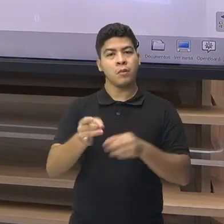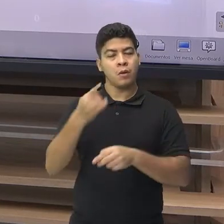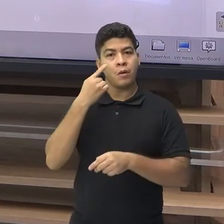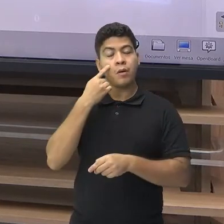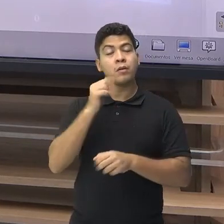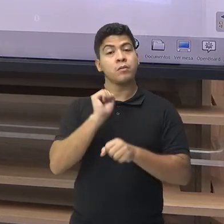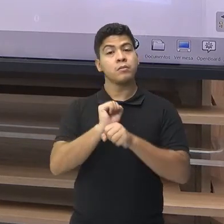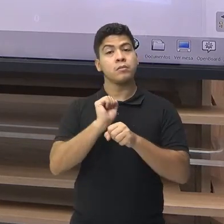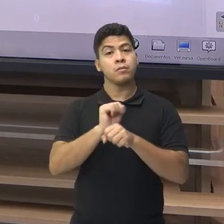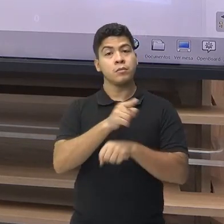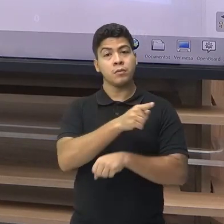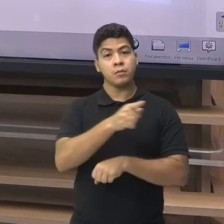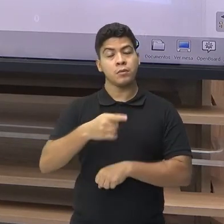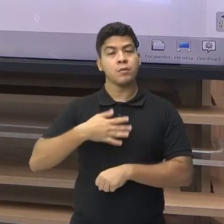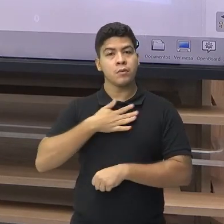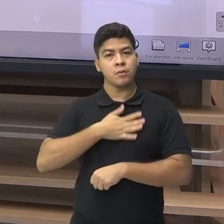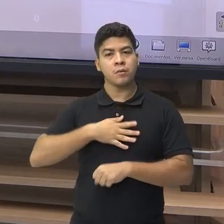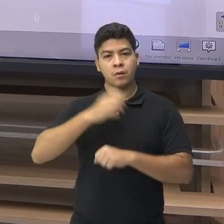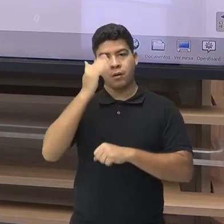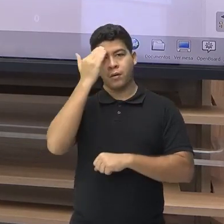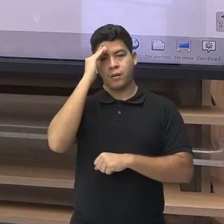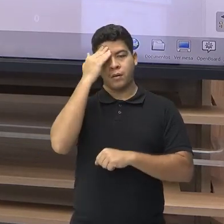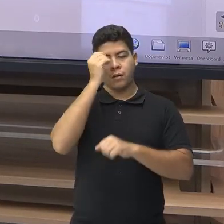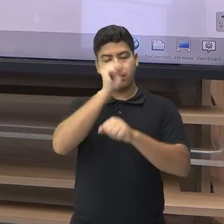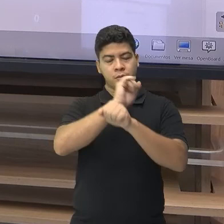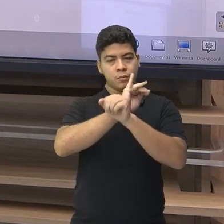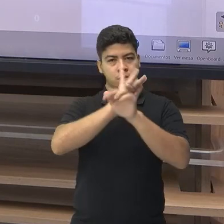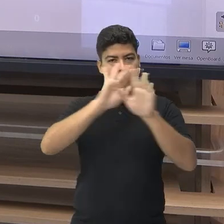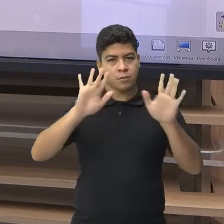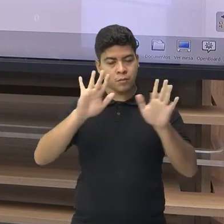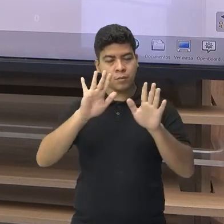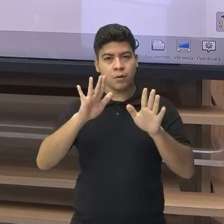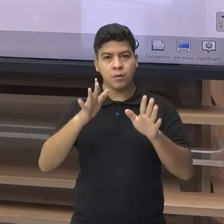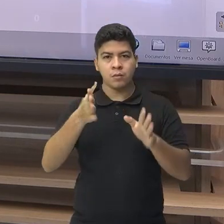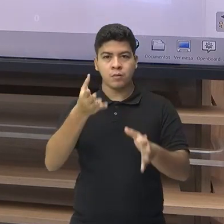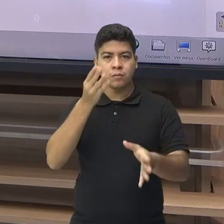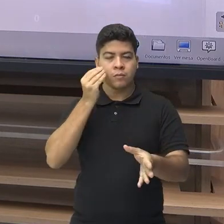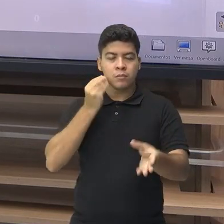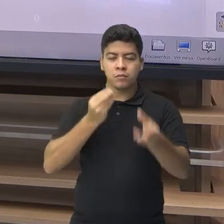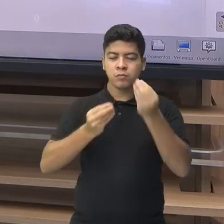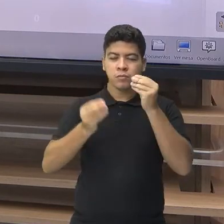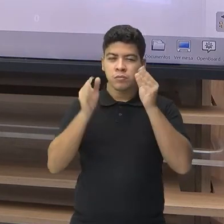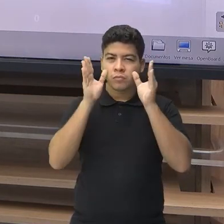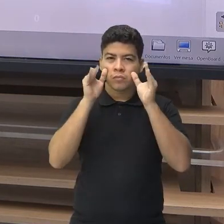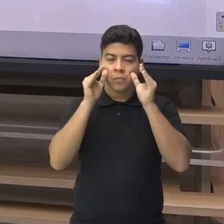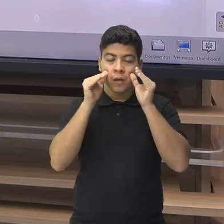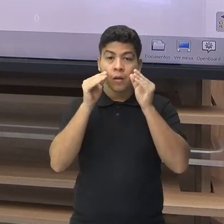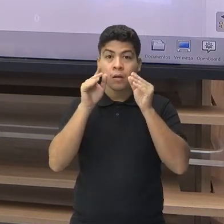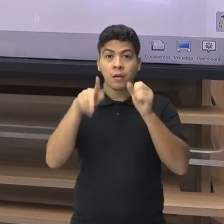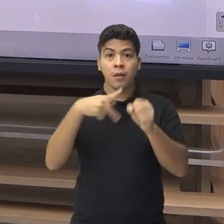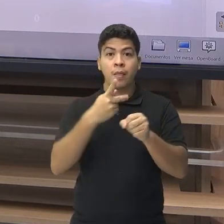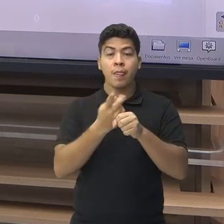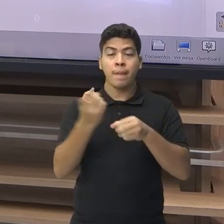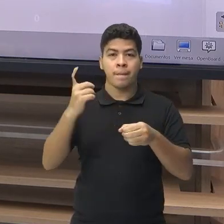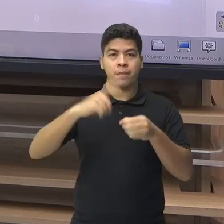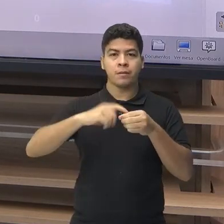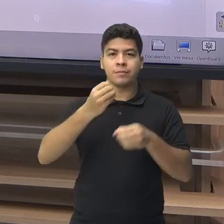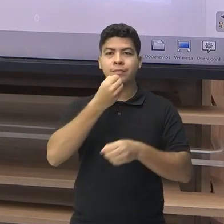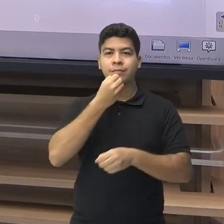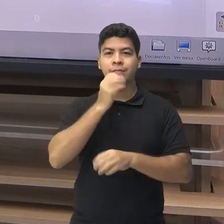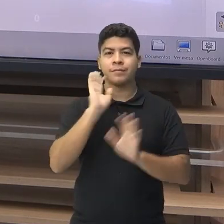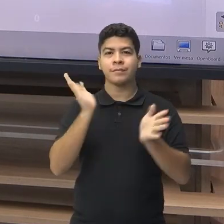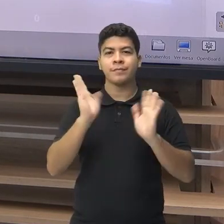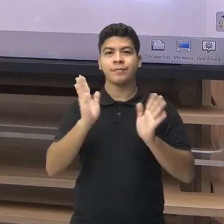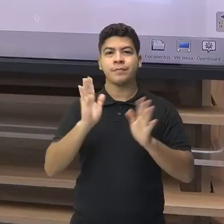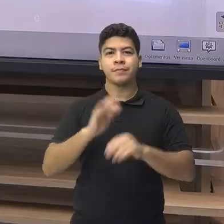que você tenha entendido todas as explicações, absorvido todo o conteúdo, e a gente se encontra aqui de uma próxima vez.